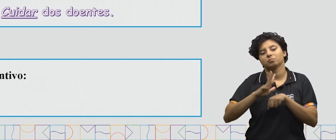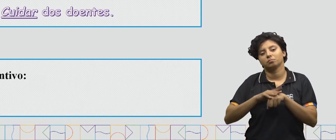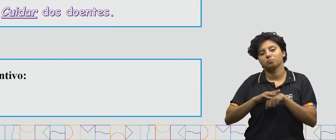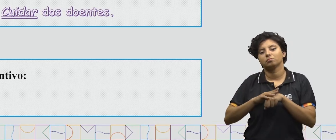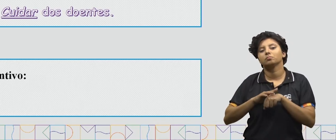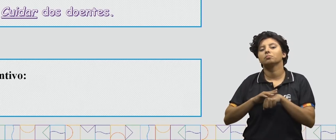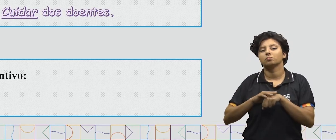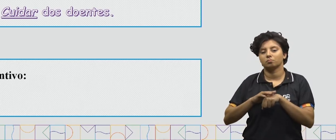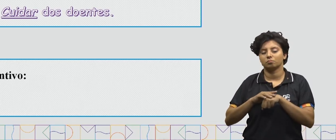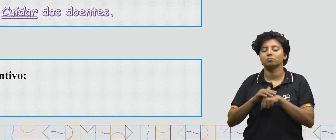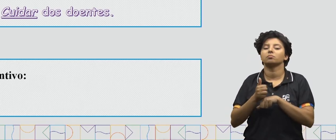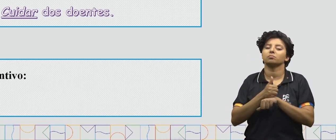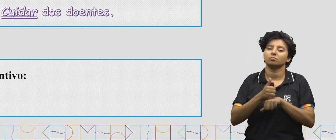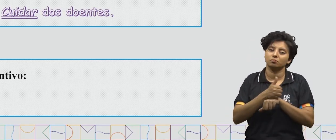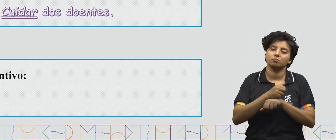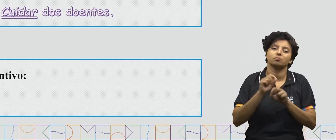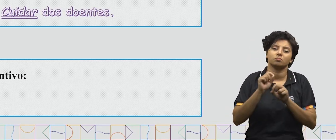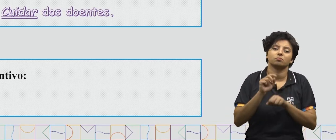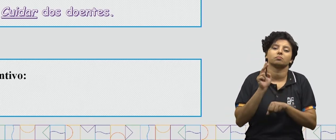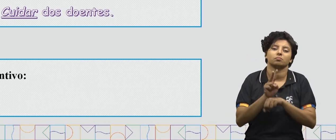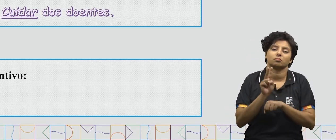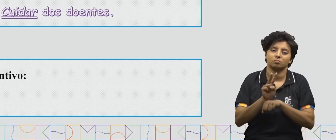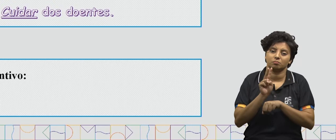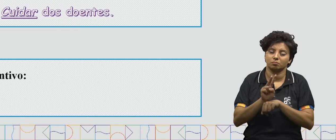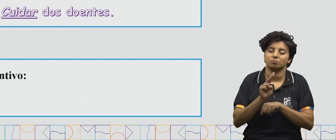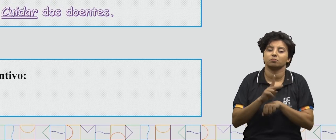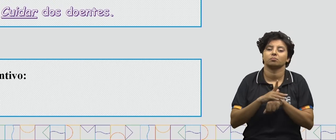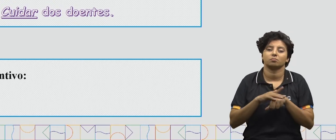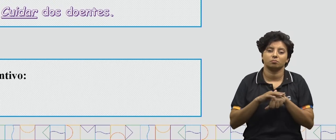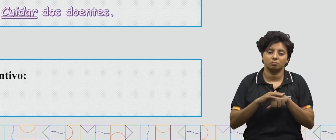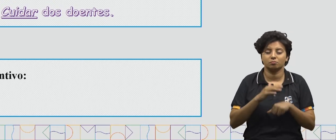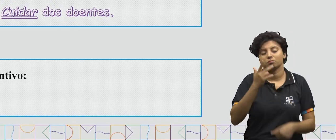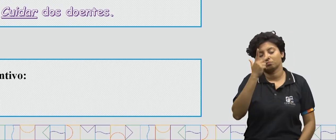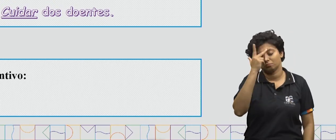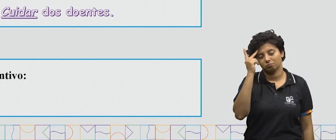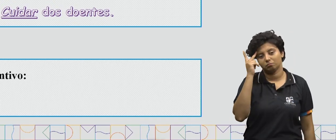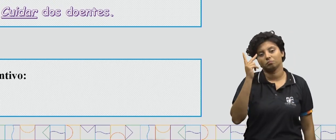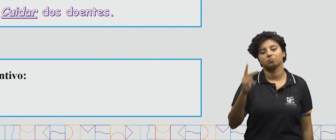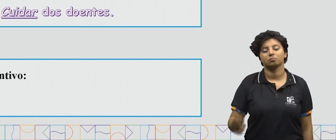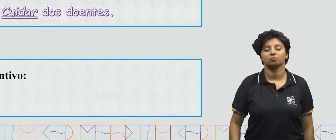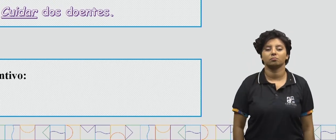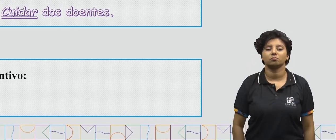doentes, então a função profissional dele será cuidar